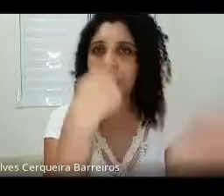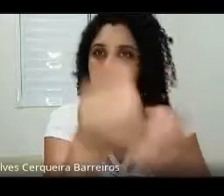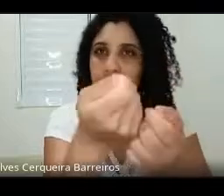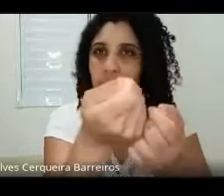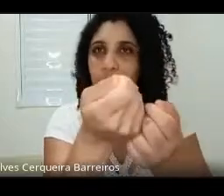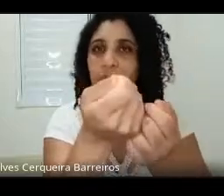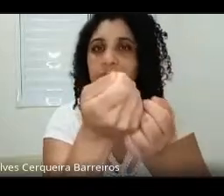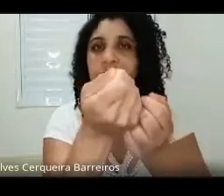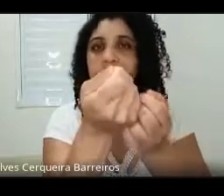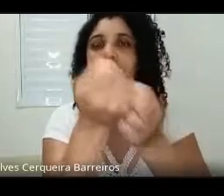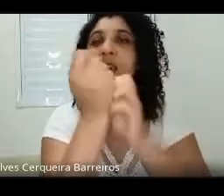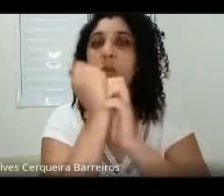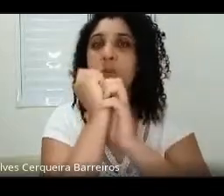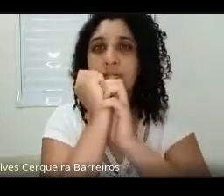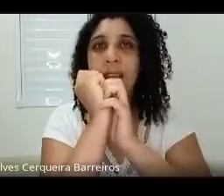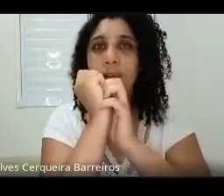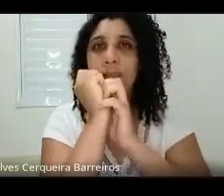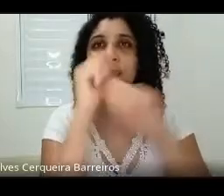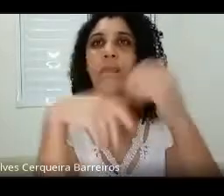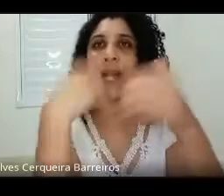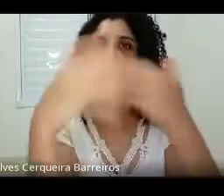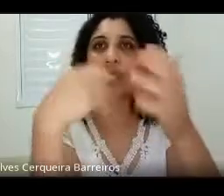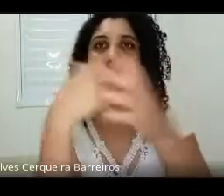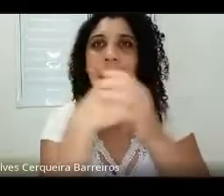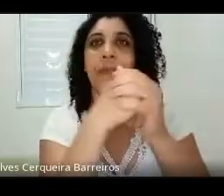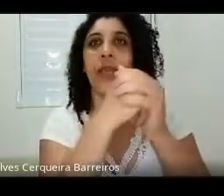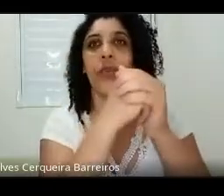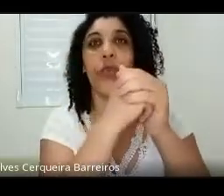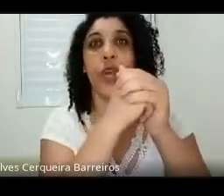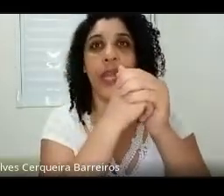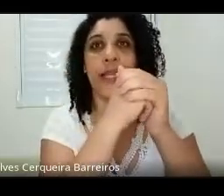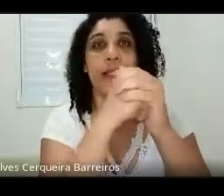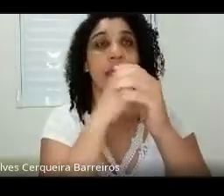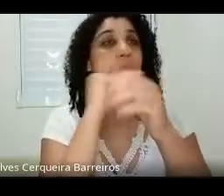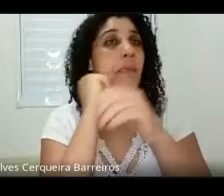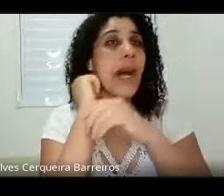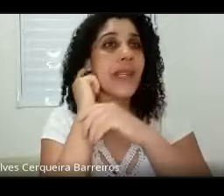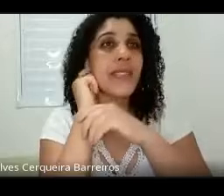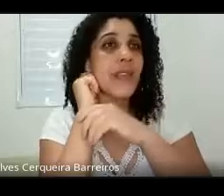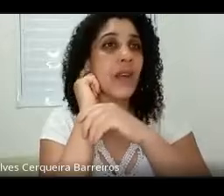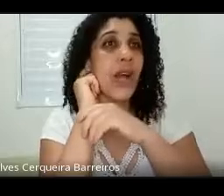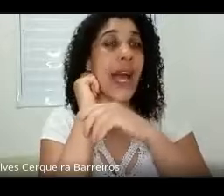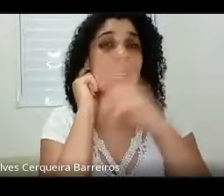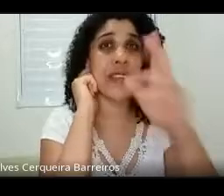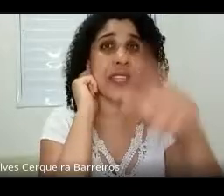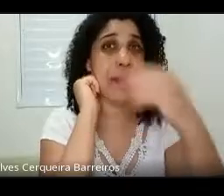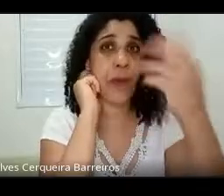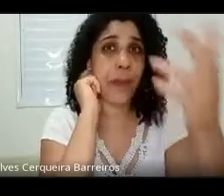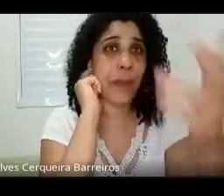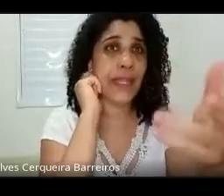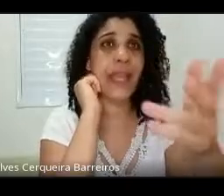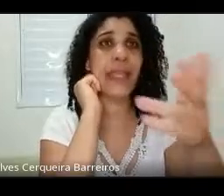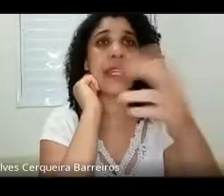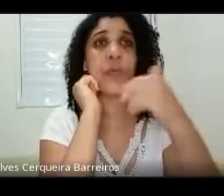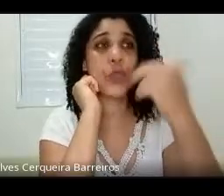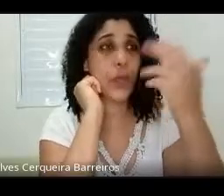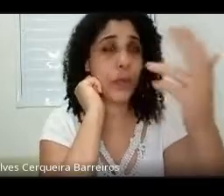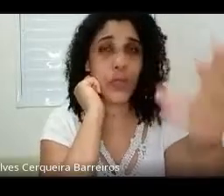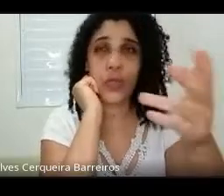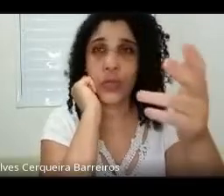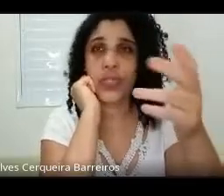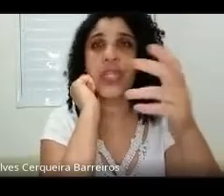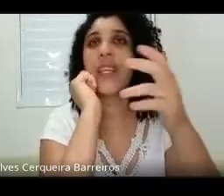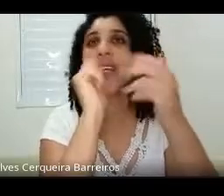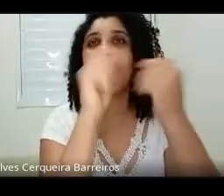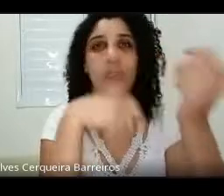souber, imediatamente ele pode fazer o sinal para ajudar o colega. Mas, às vezes, a própria plateia, né, os